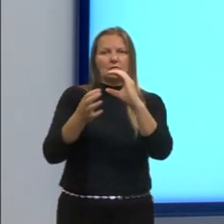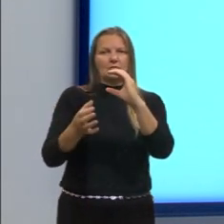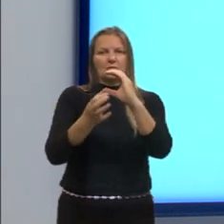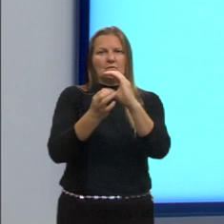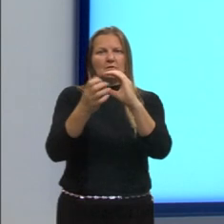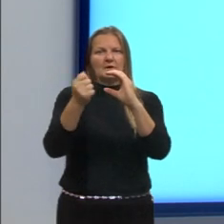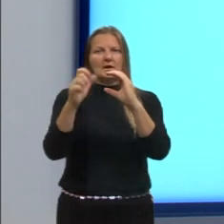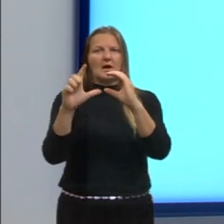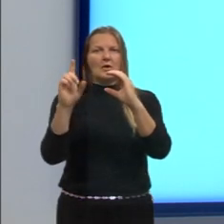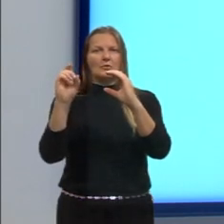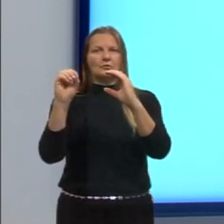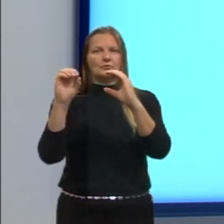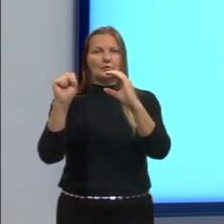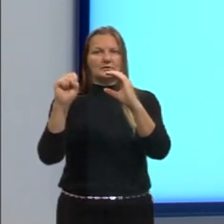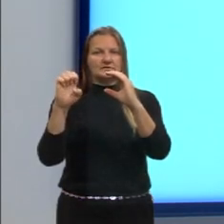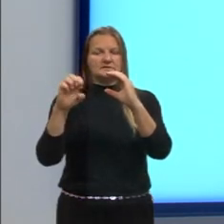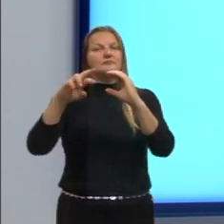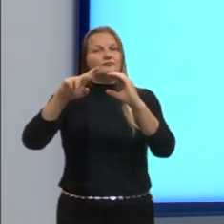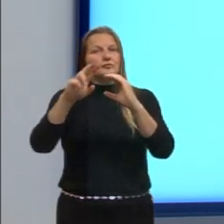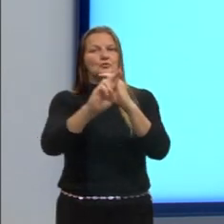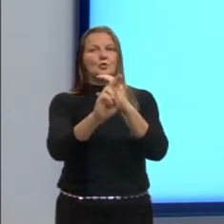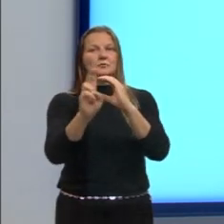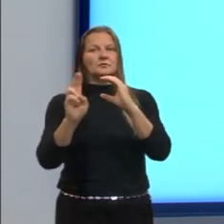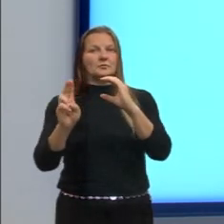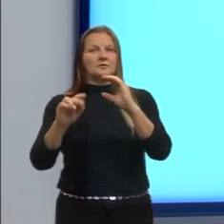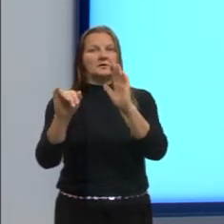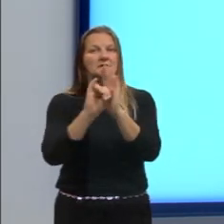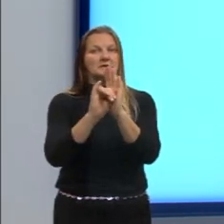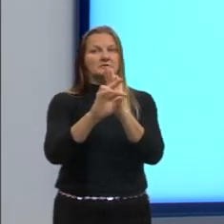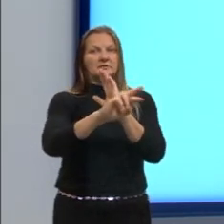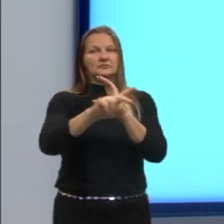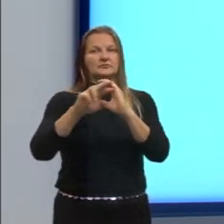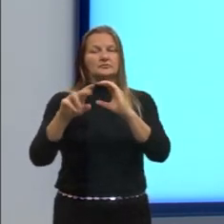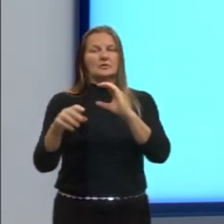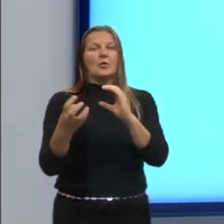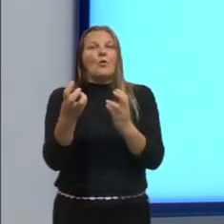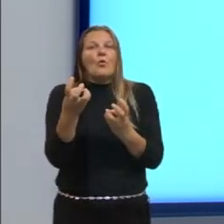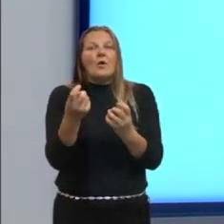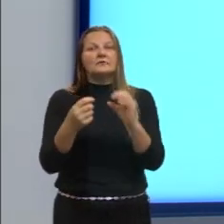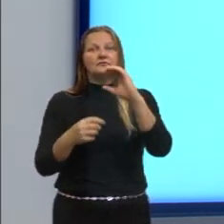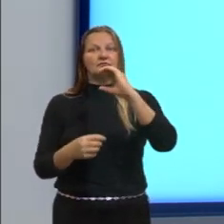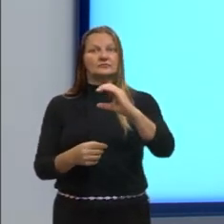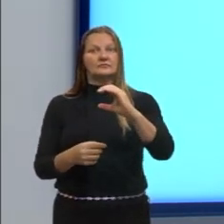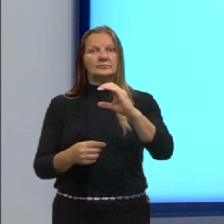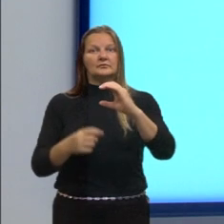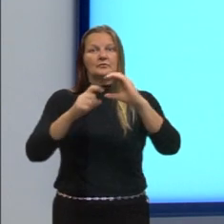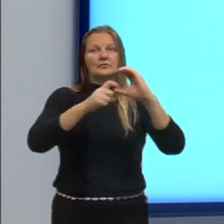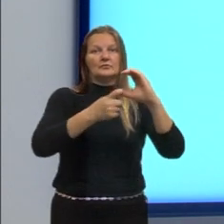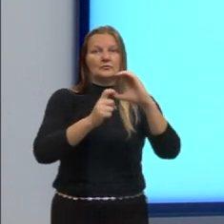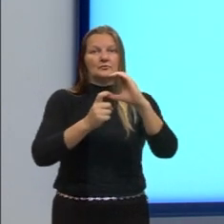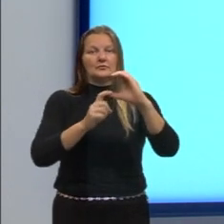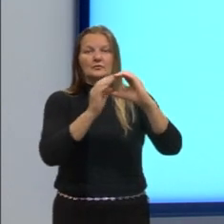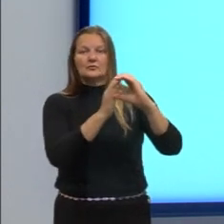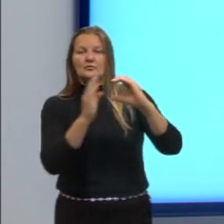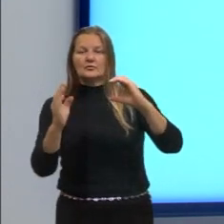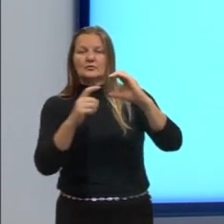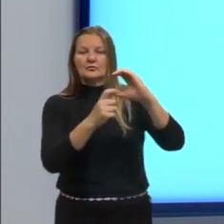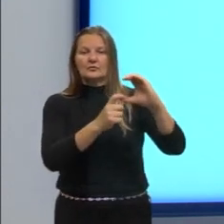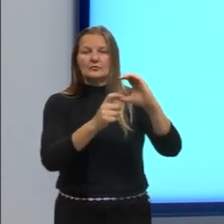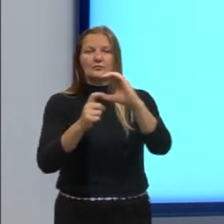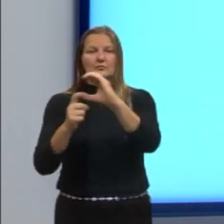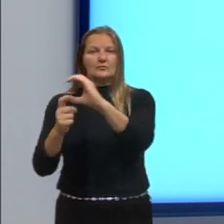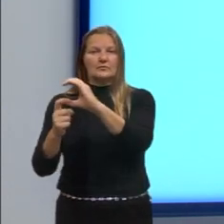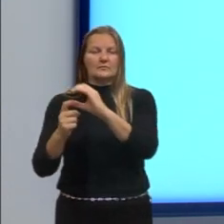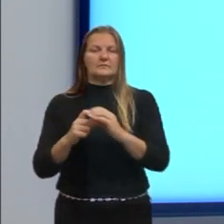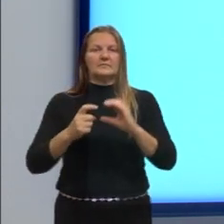aldose e também quanto ao número de átomos de carbono presente na cadeia carbônica os monossacarídeos que tem três